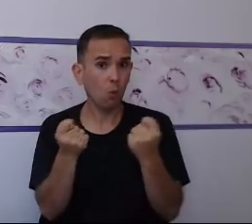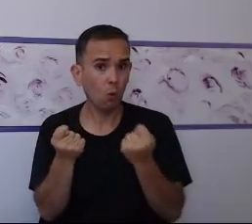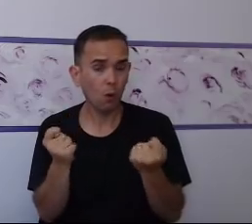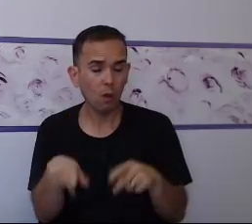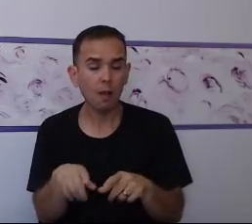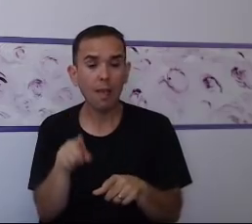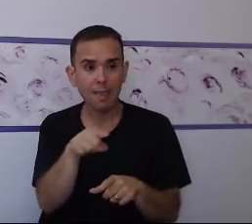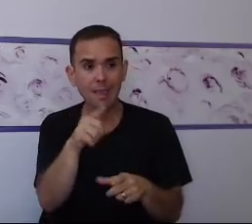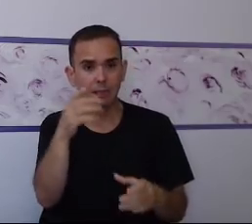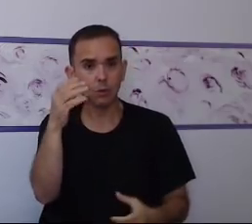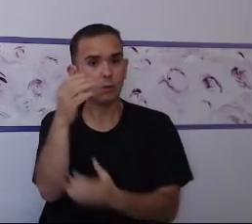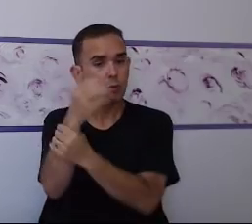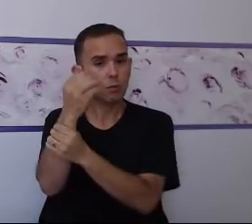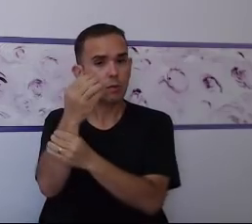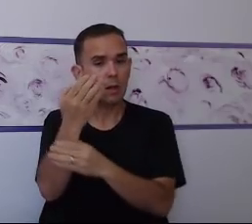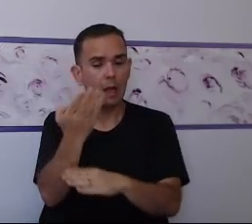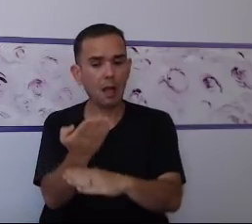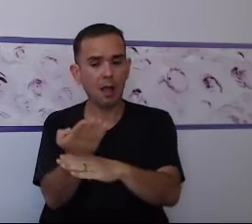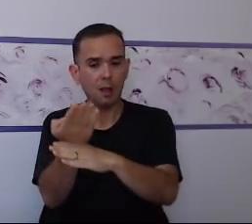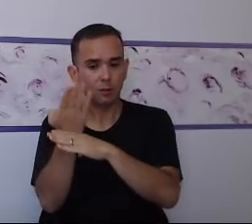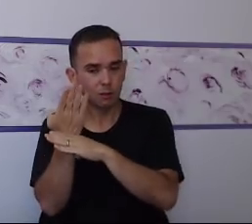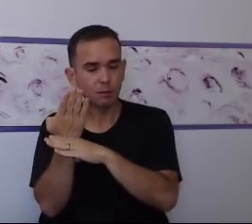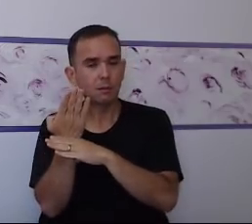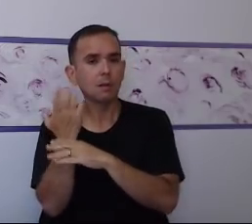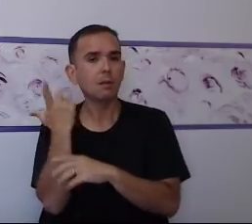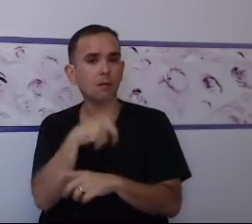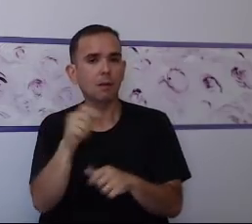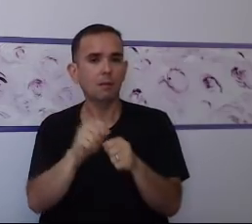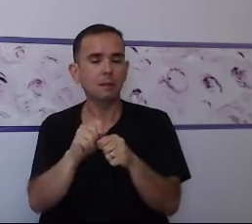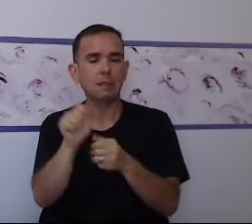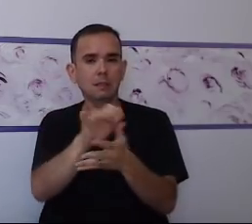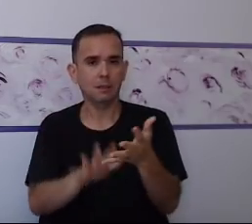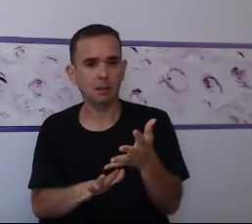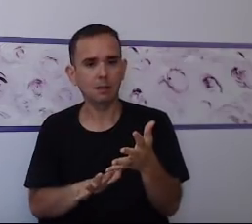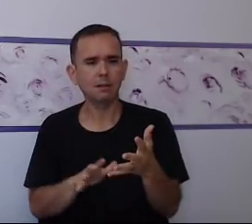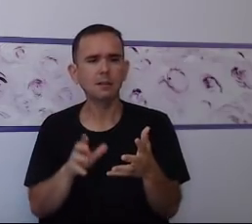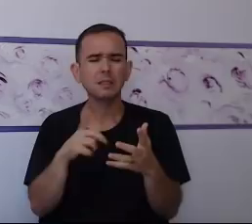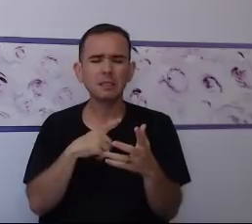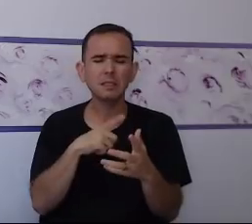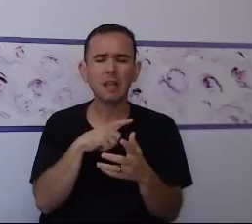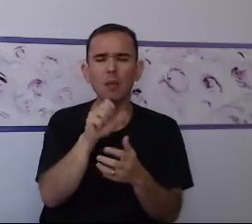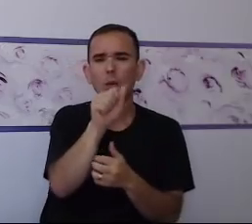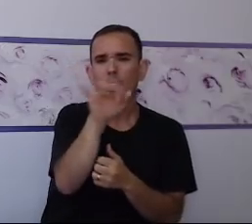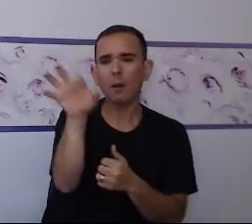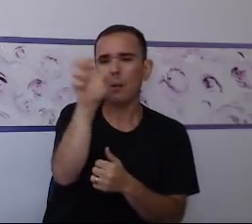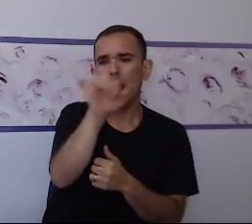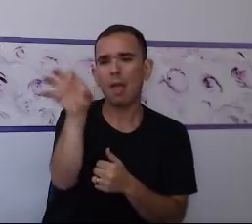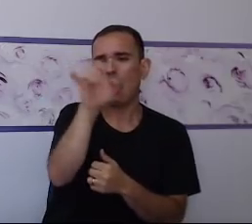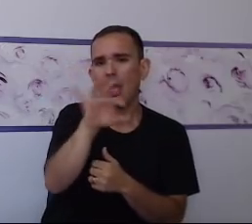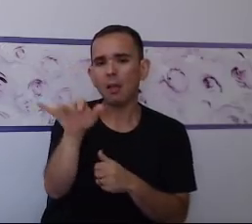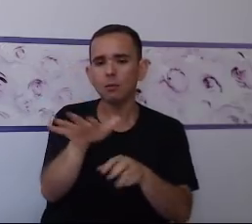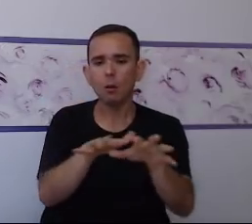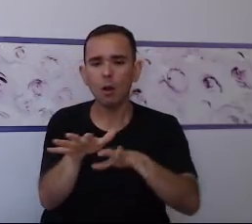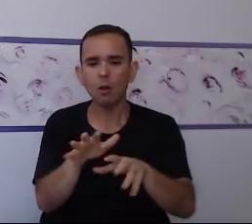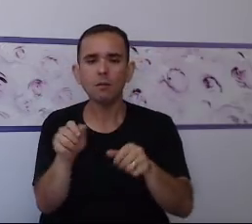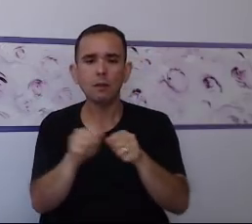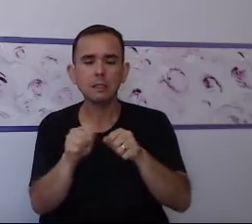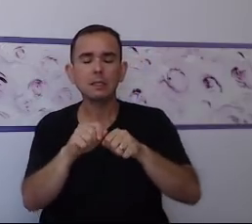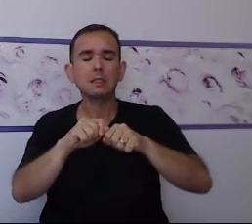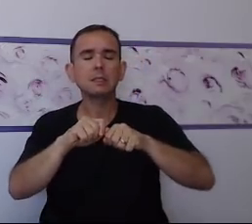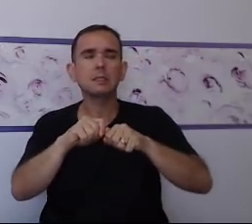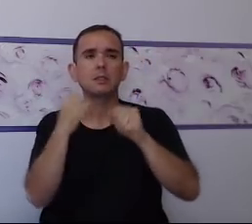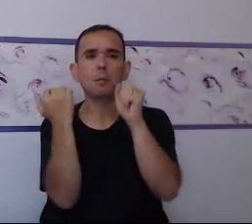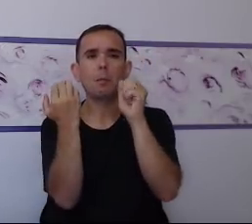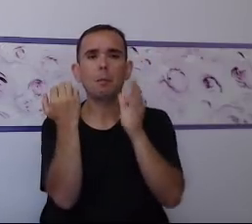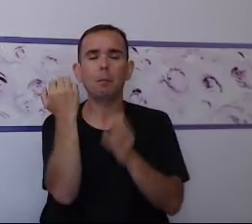essa pulseira auxilia esse aluno nessa realização. Mesmo se ele tiver com alfabeto móvel, né? Confeccionado tanto de madeira. Então, a